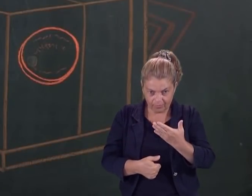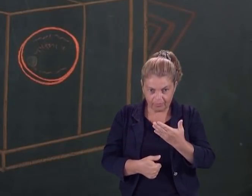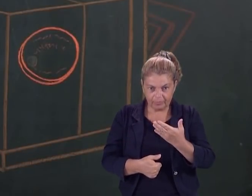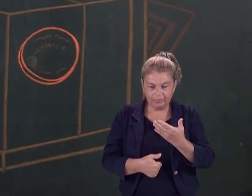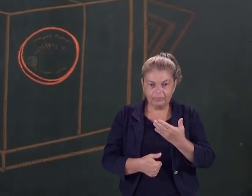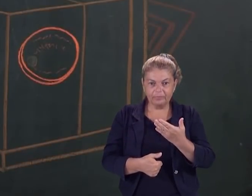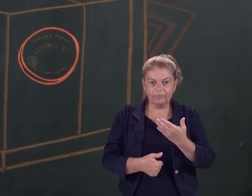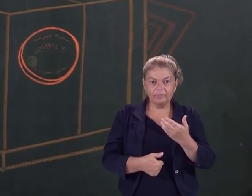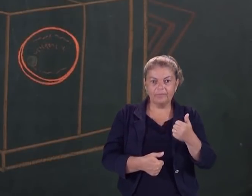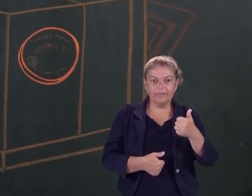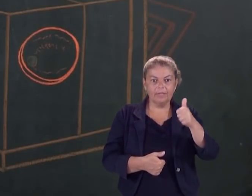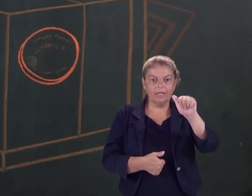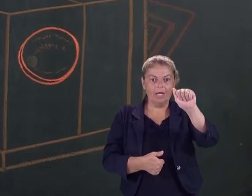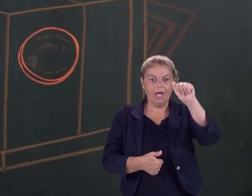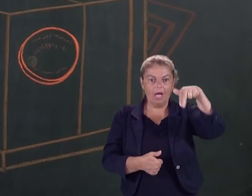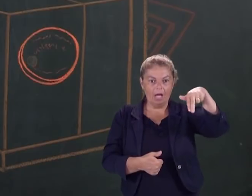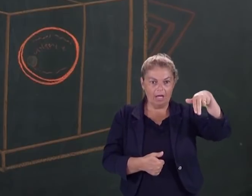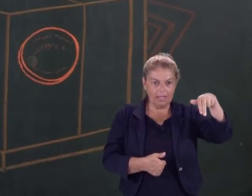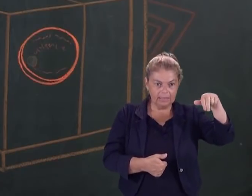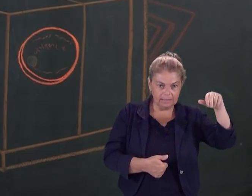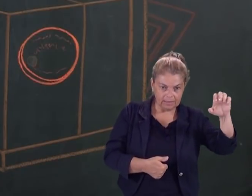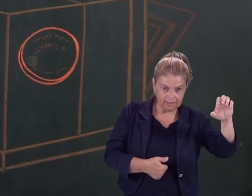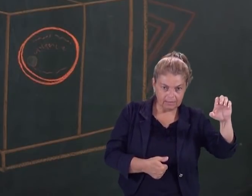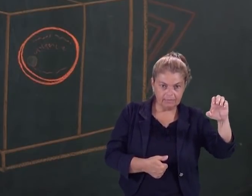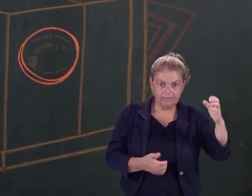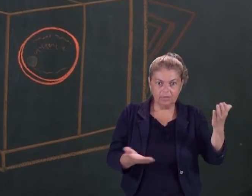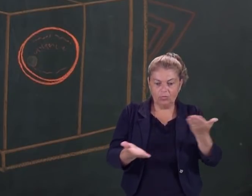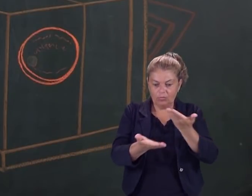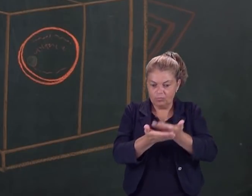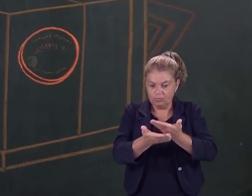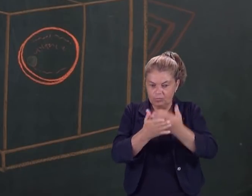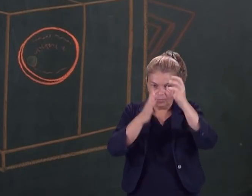Aqui é a Anne e a aula de hoje é sobre fotografia.